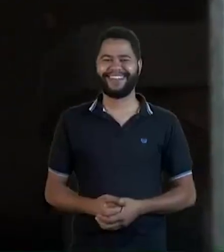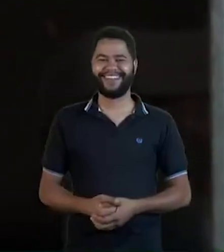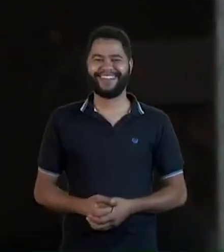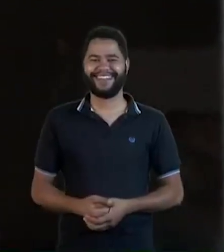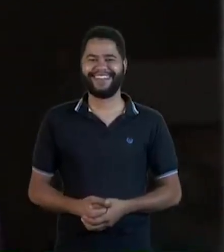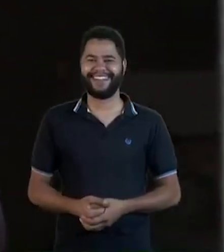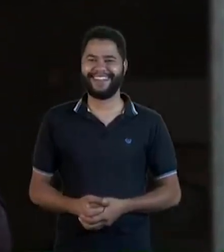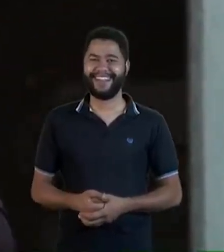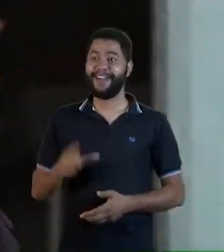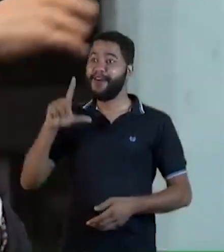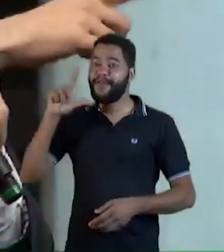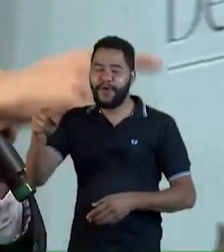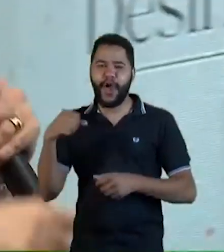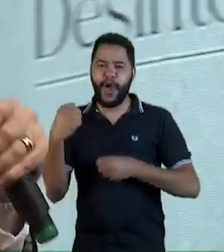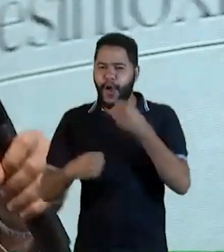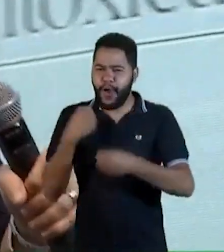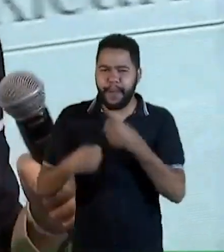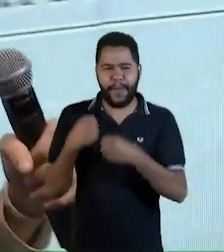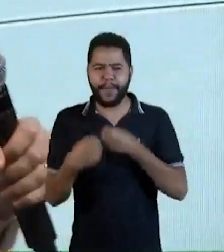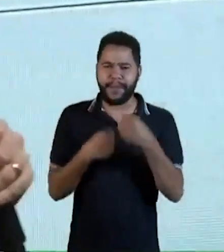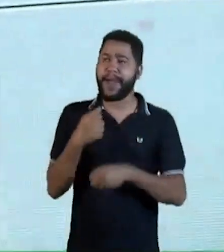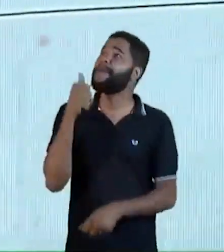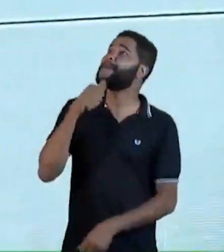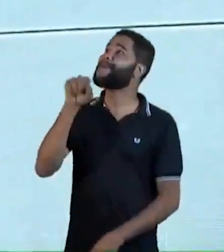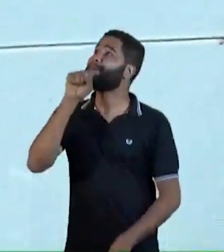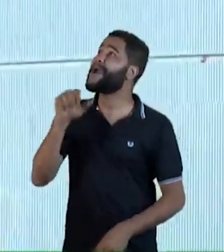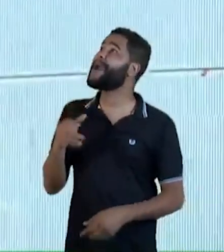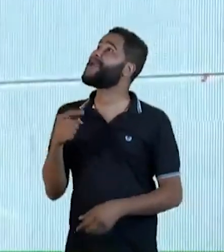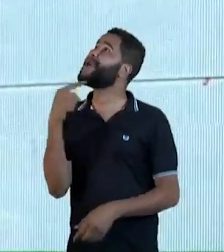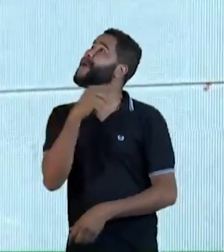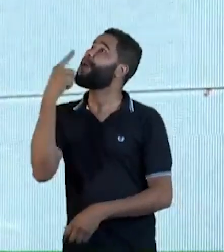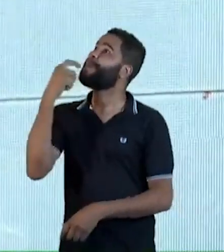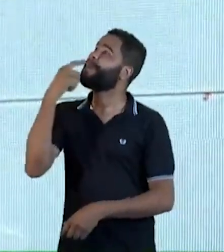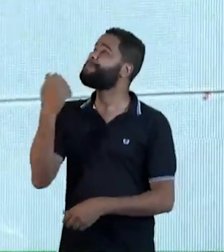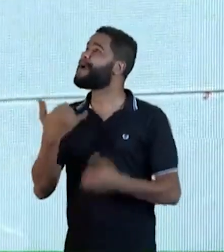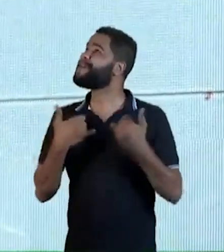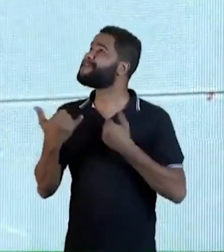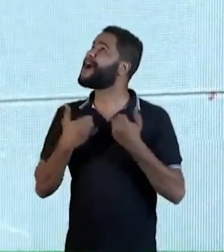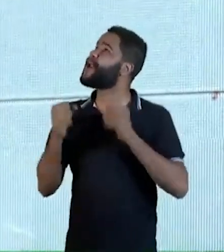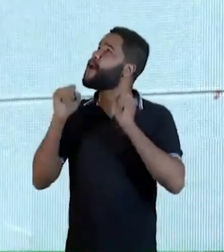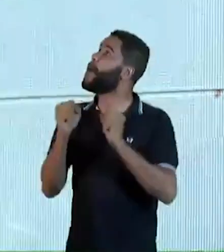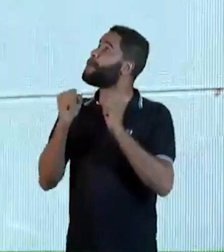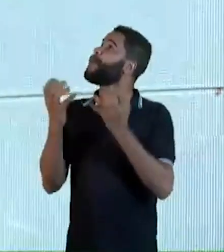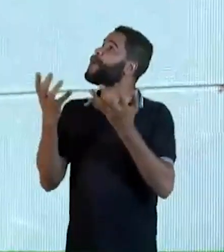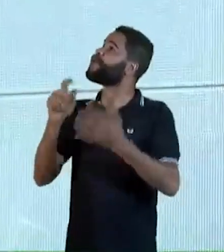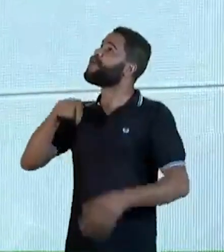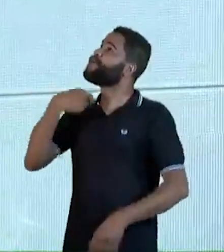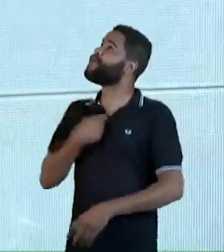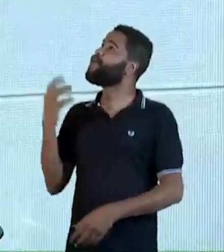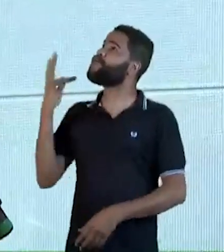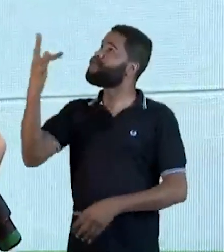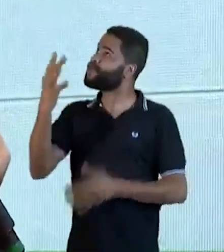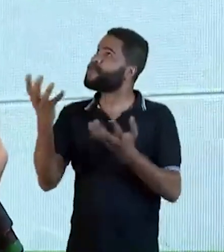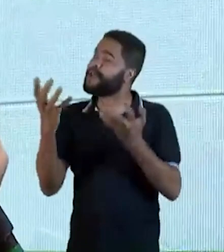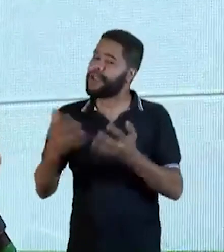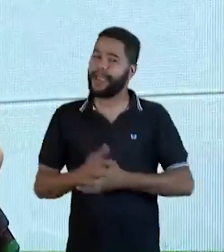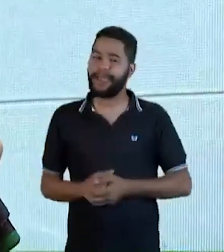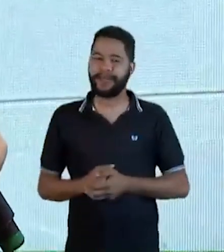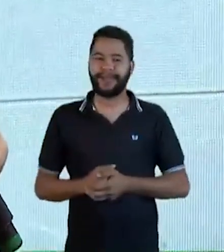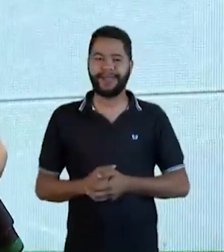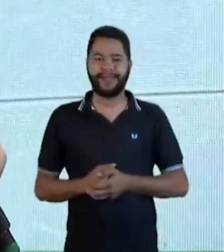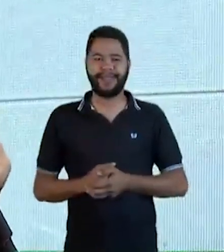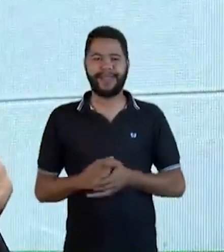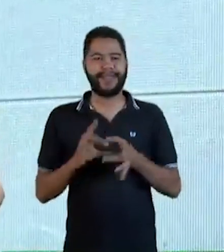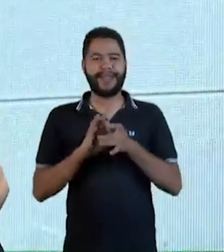e ele saiu correndo foi na mãe dele falou assim mãe o pai falou que eu posso ser o que eu quiser eu